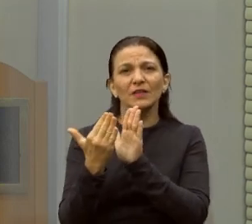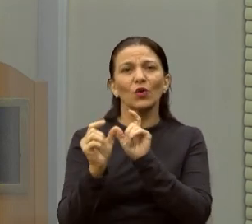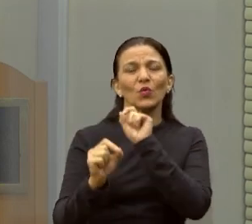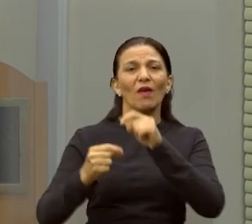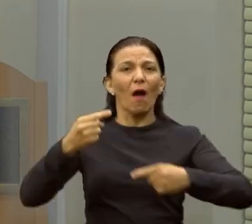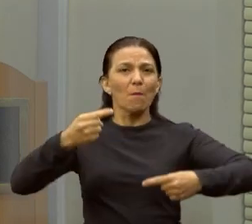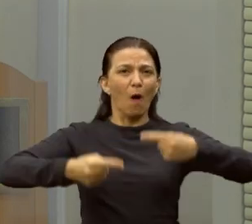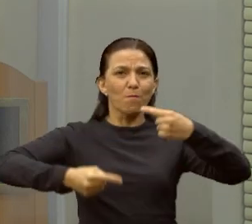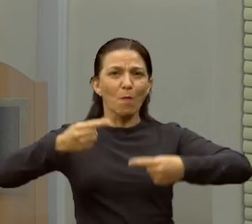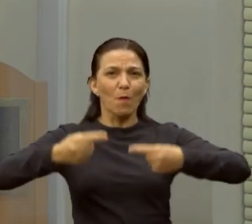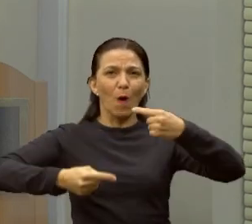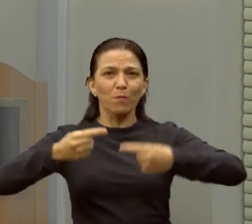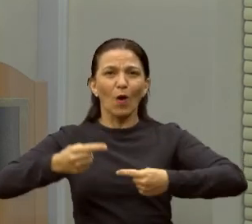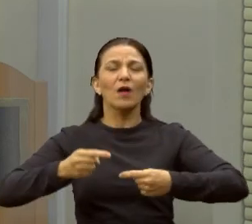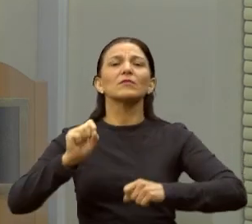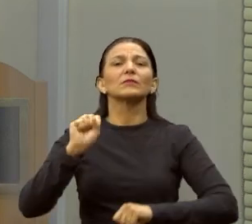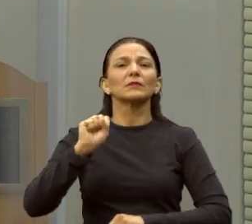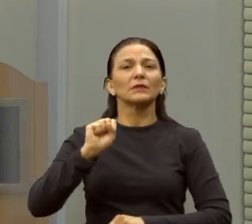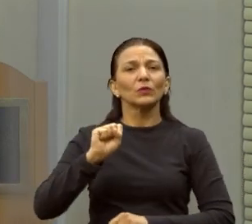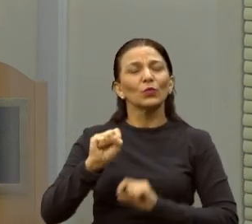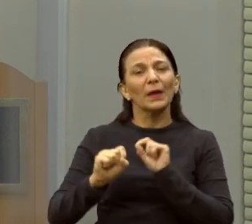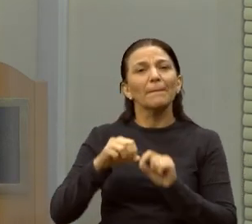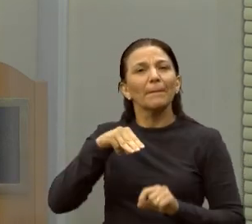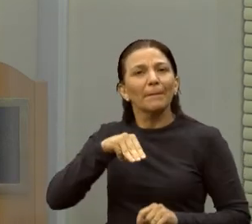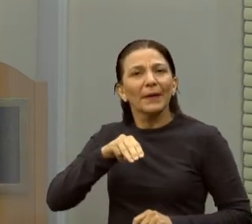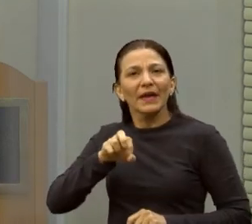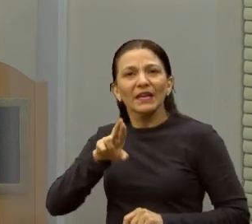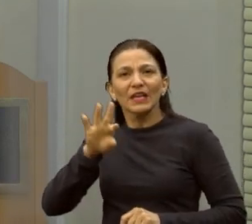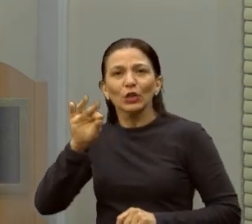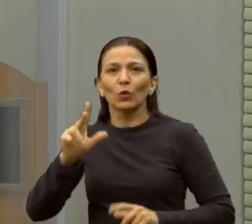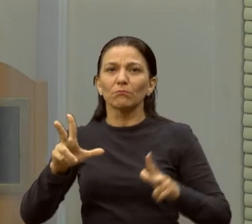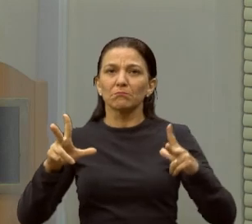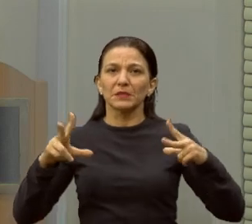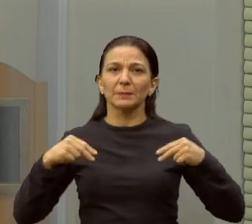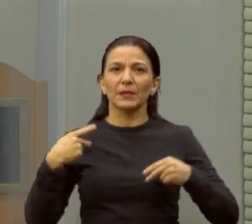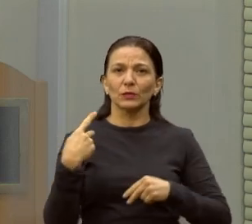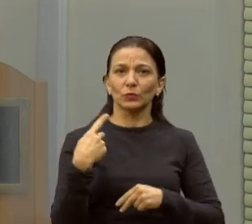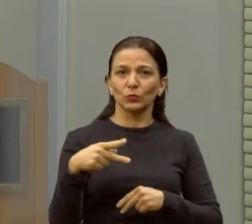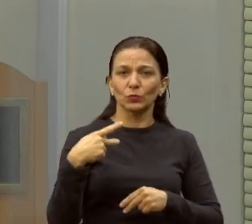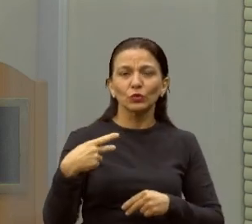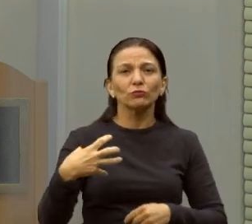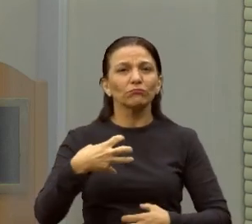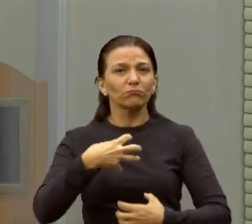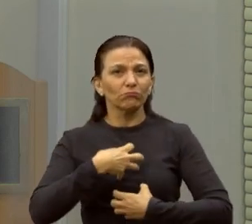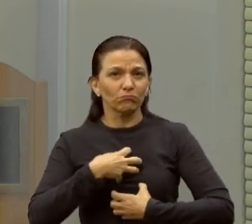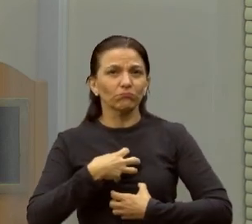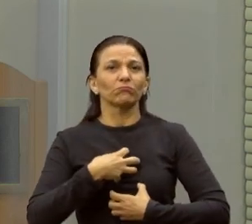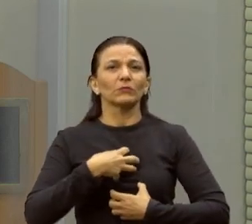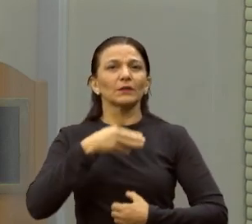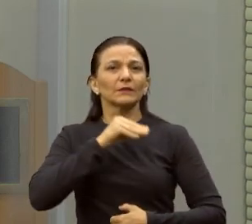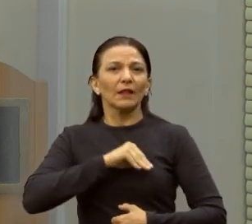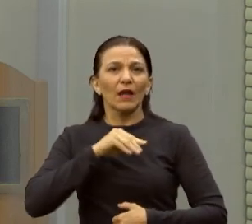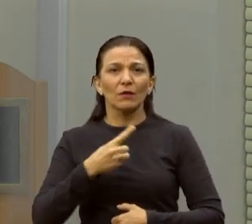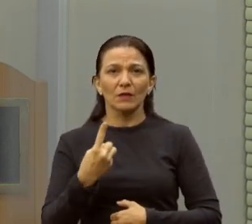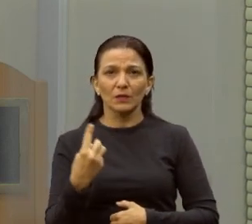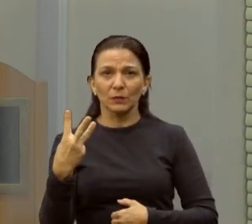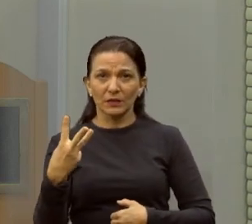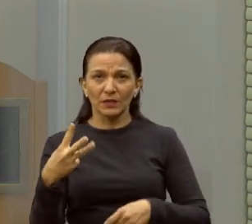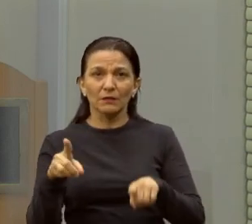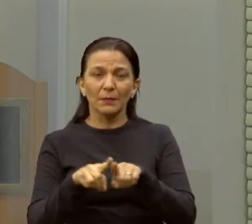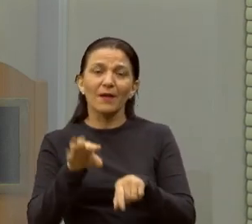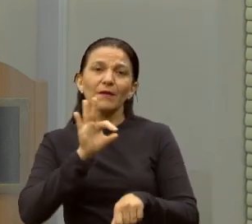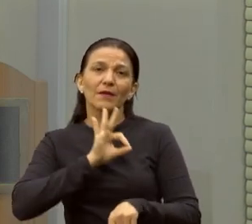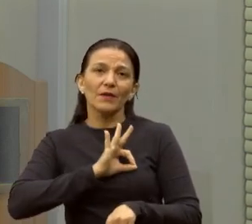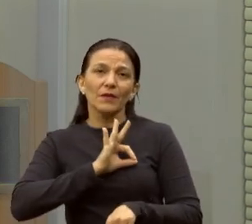a discussão de mérito sim para dar mais aumento para os vereadores na forma de 13º e férias e que de